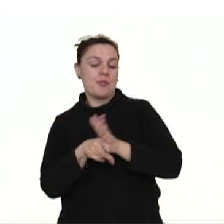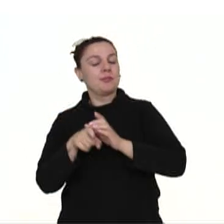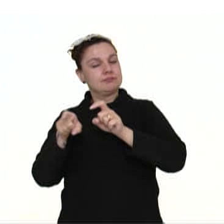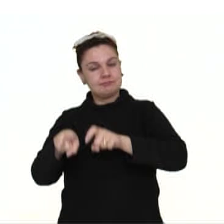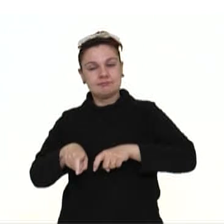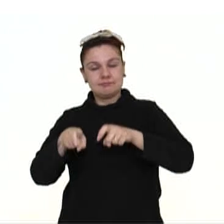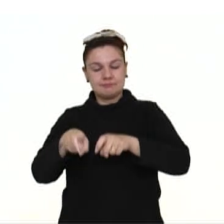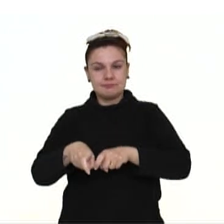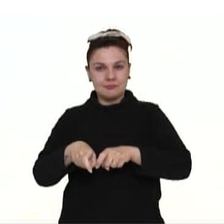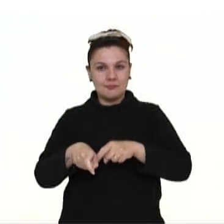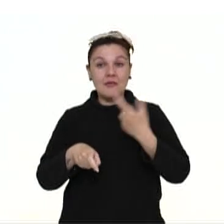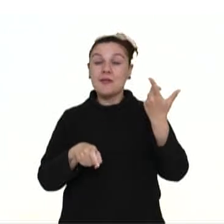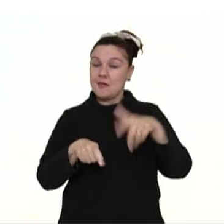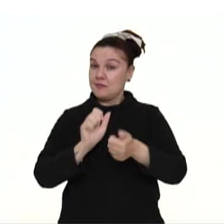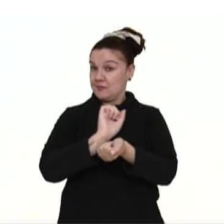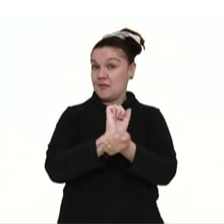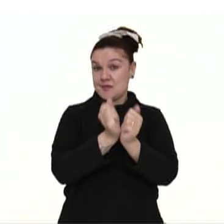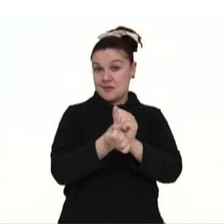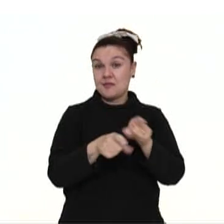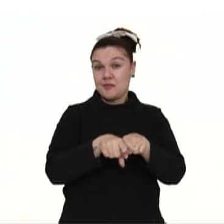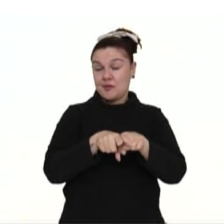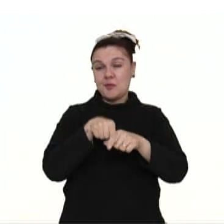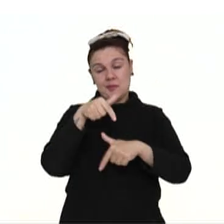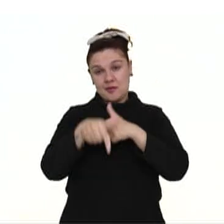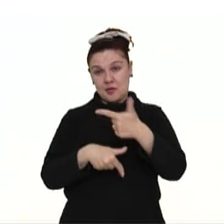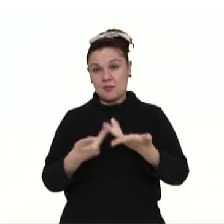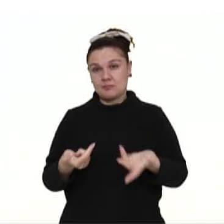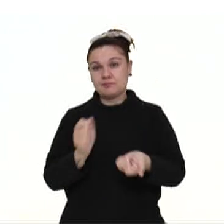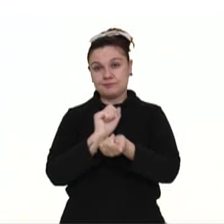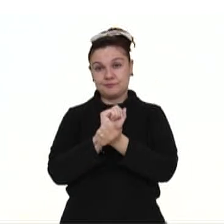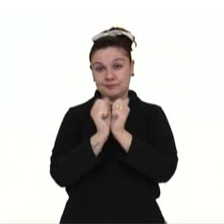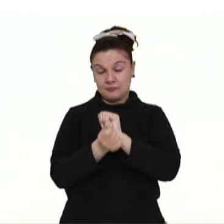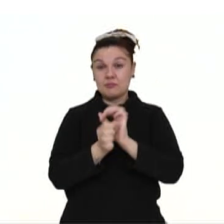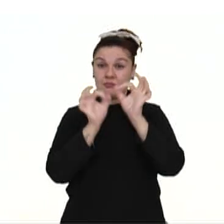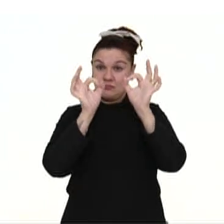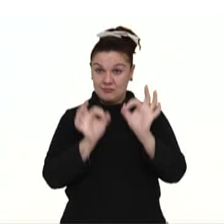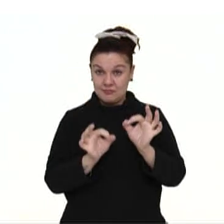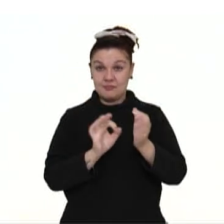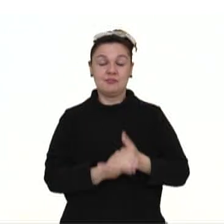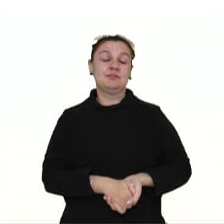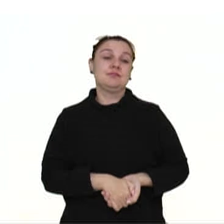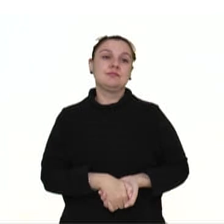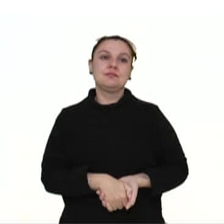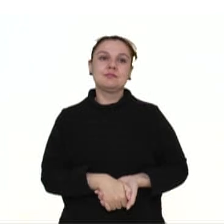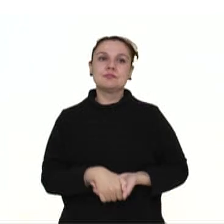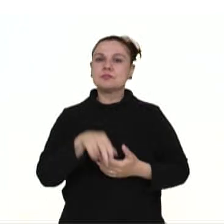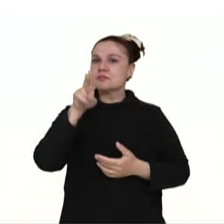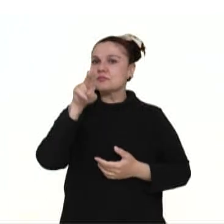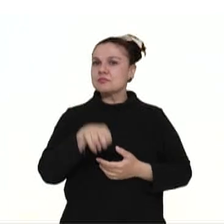tal, e muitos eram escravos ali, trabalhavam fazendo trabalho escravo mesmo, e